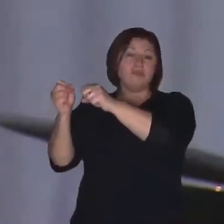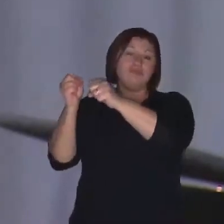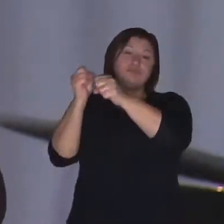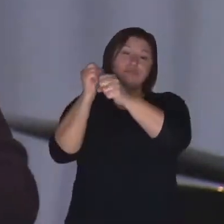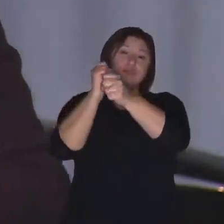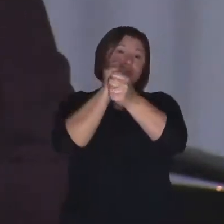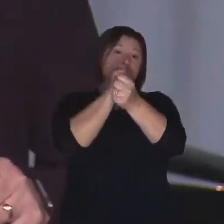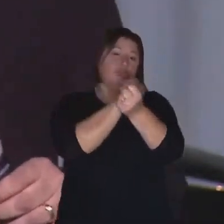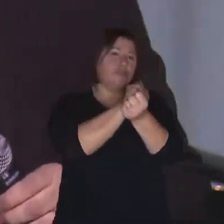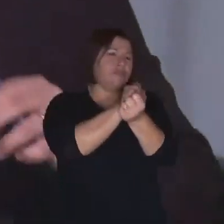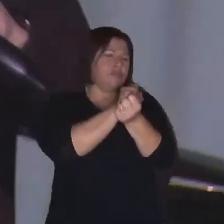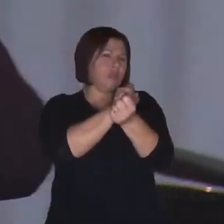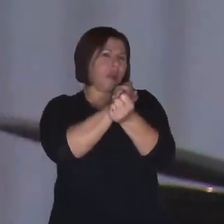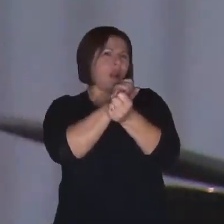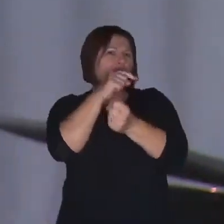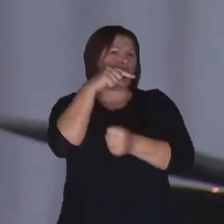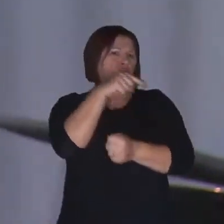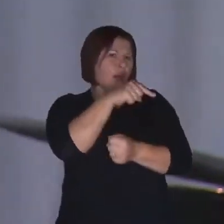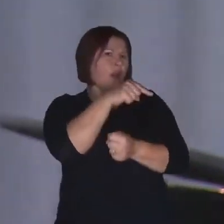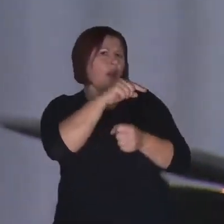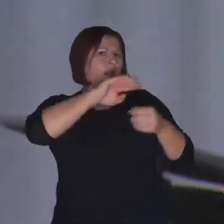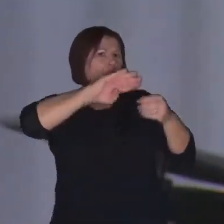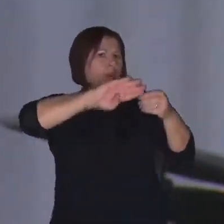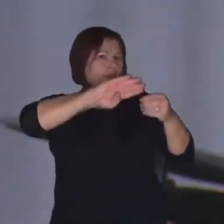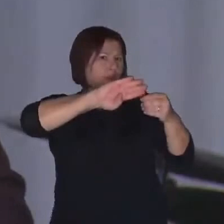Só que, olhem só, o que domingo passado